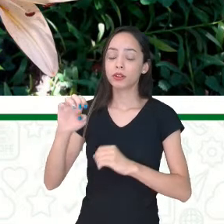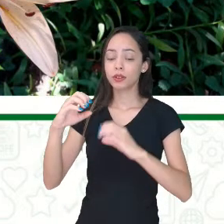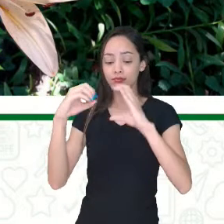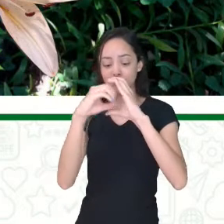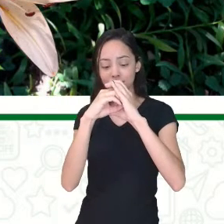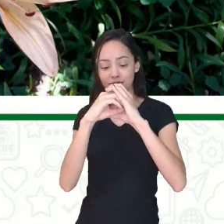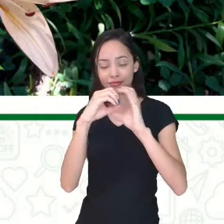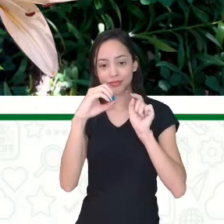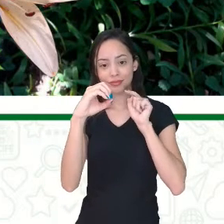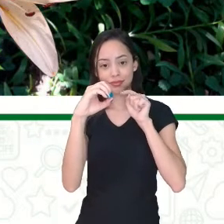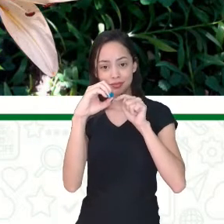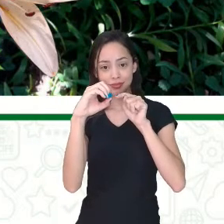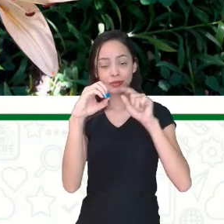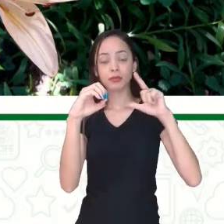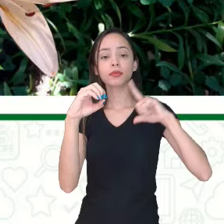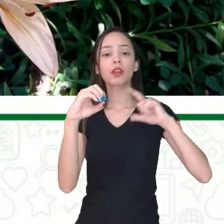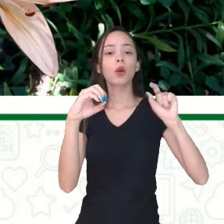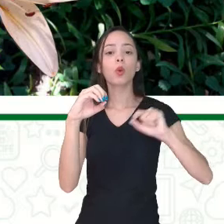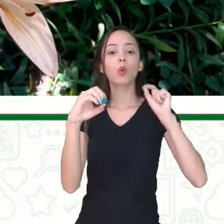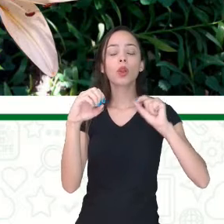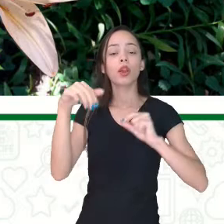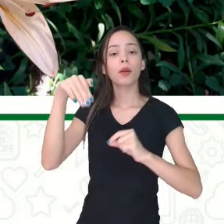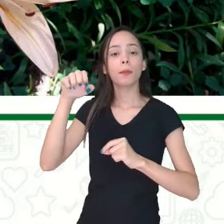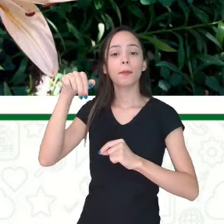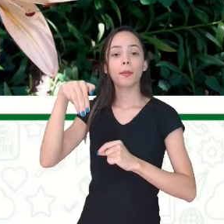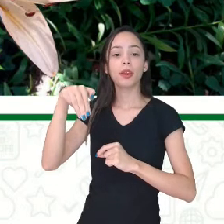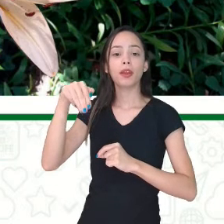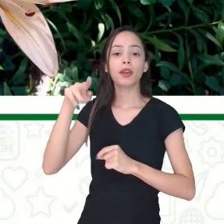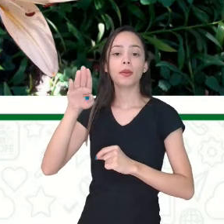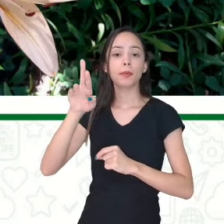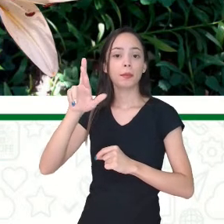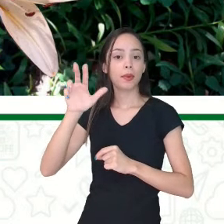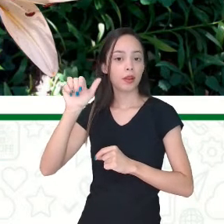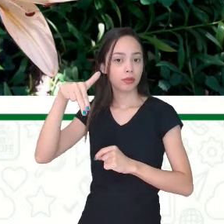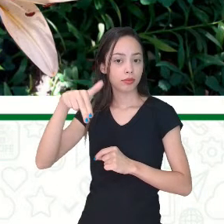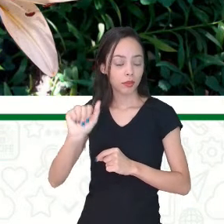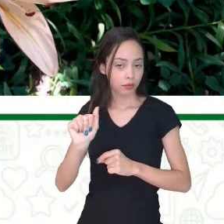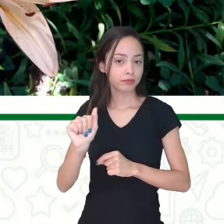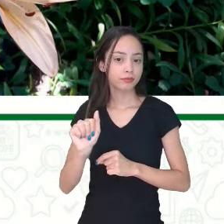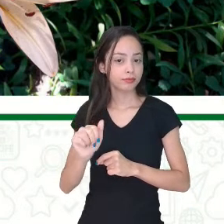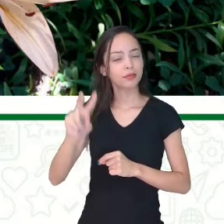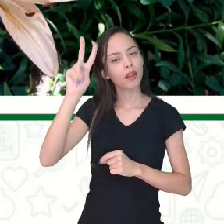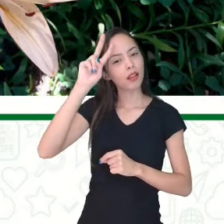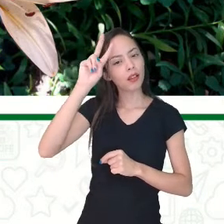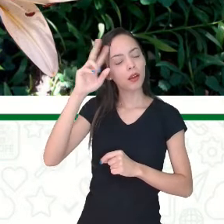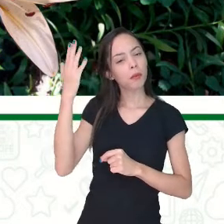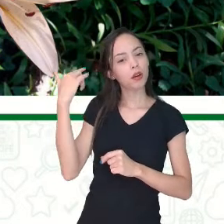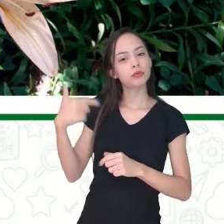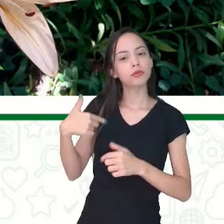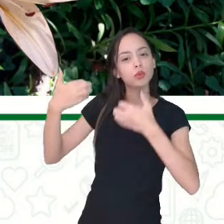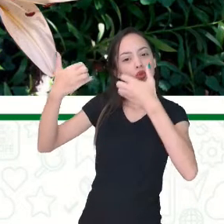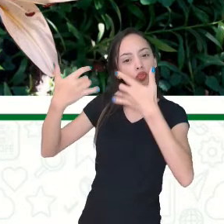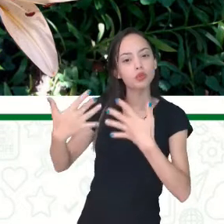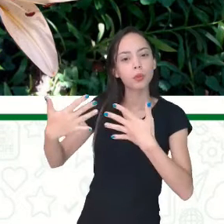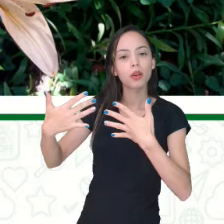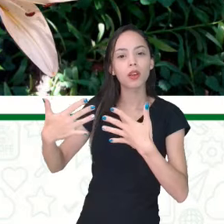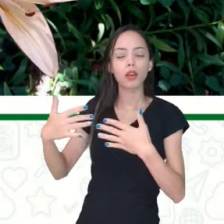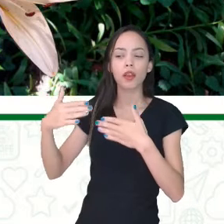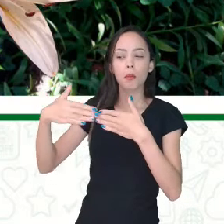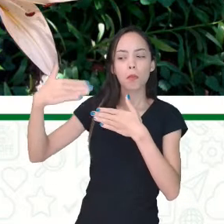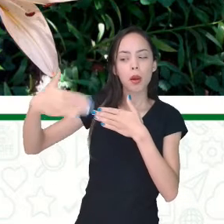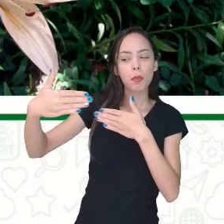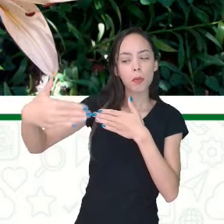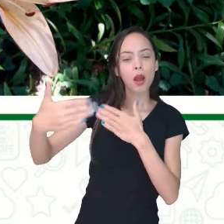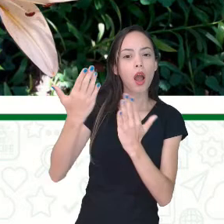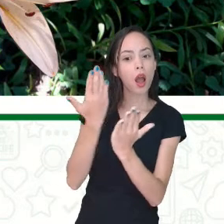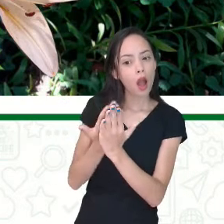membrana. Como eu disse a vocês, a gente vai tratar com mais especificidade nas aulas seguintes, tá? Hoje nossa